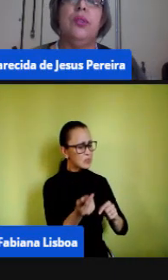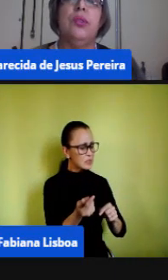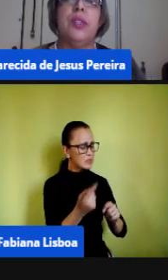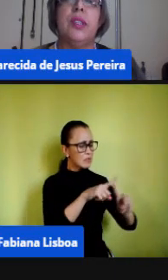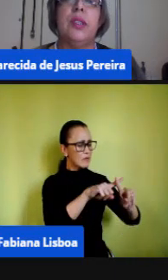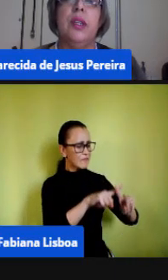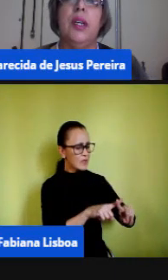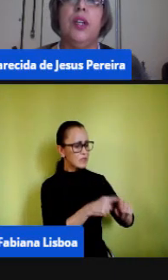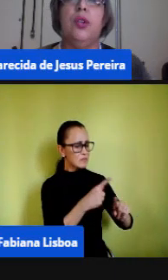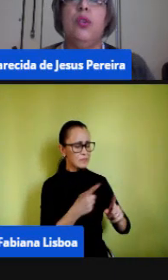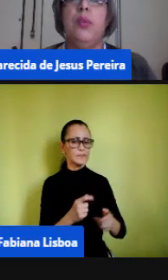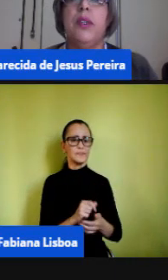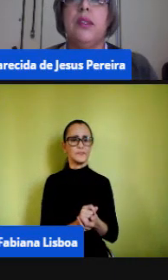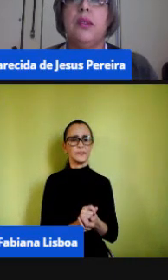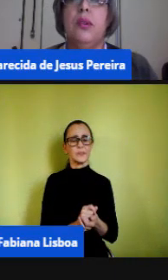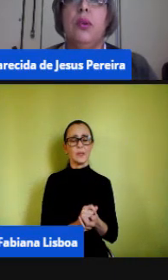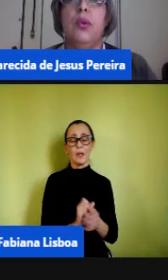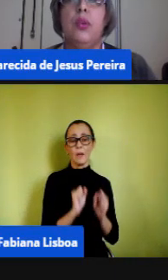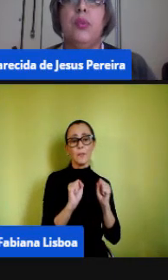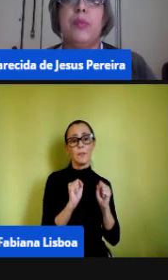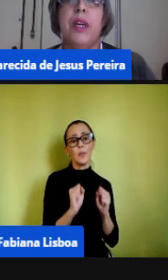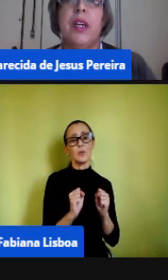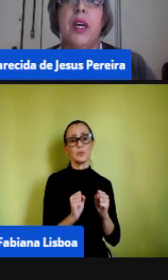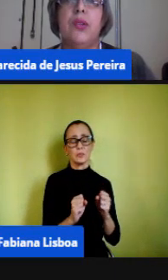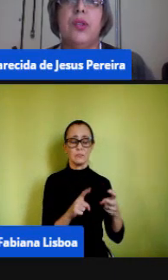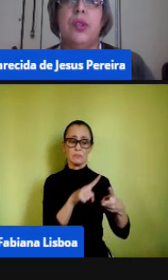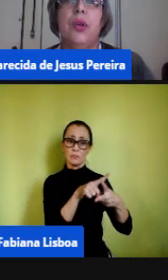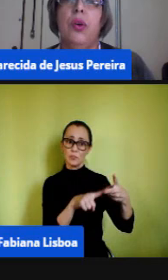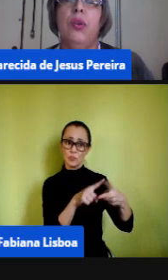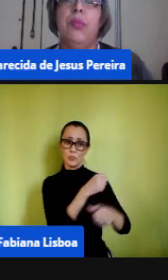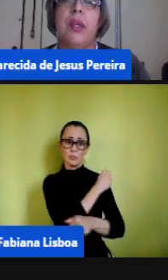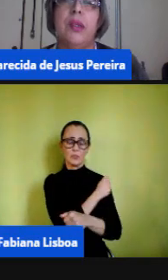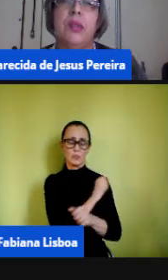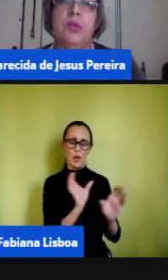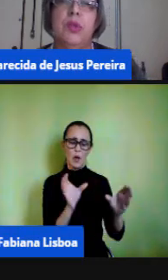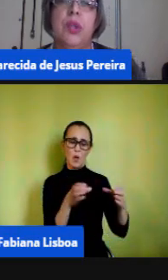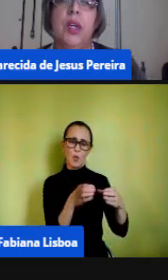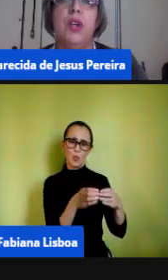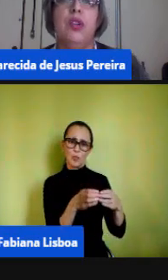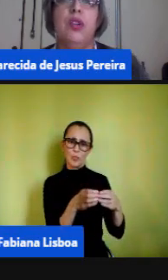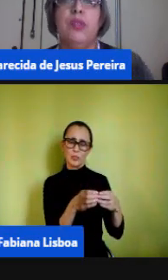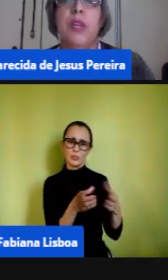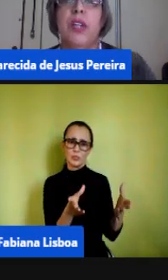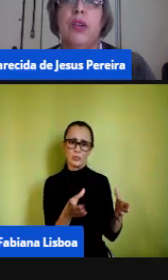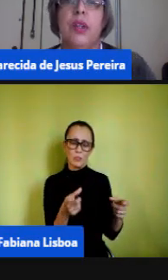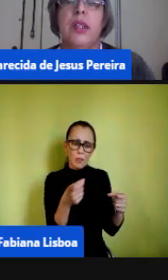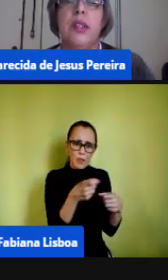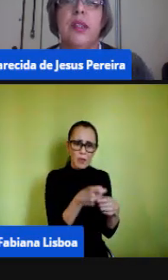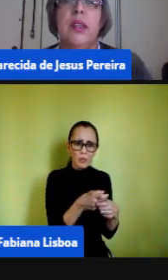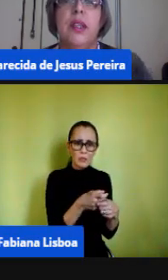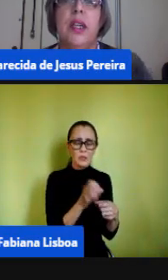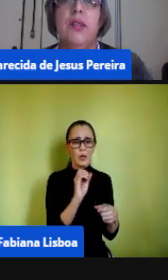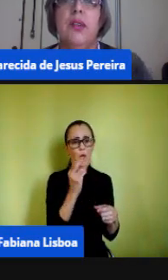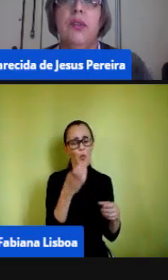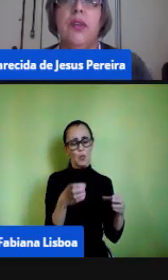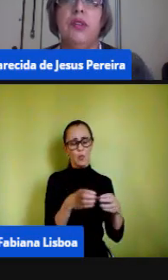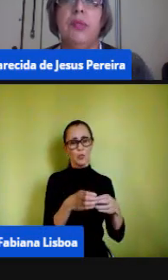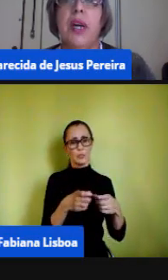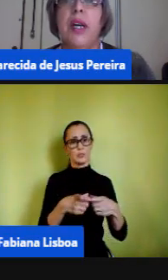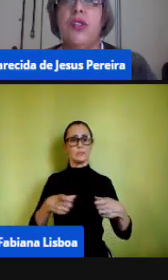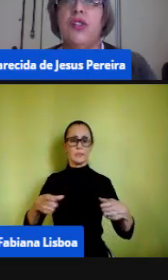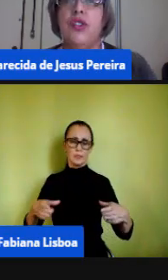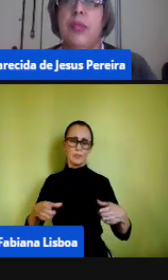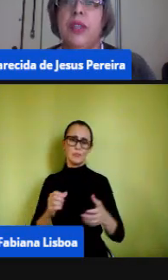ser conduzidas em duplas ou grupos pequenos ou mesmo em grupos maiores,